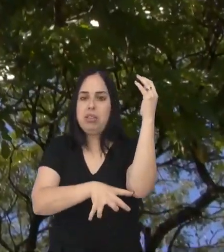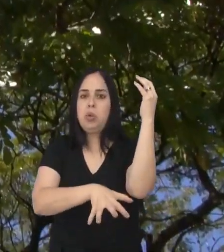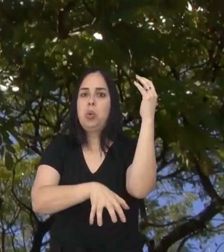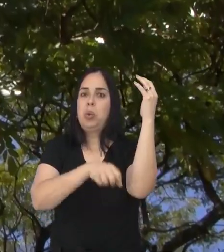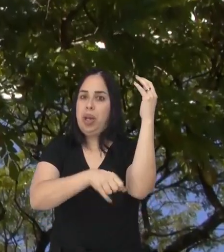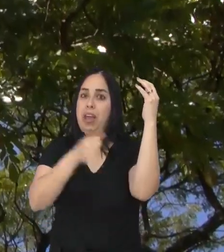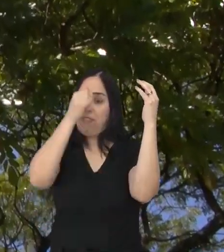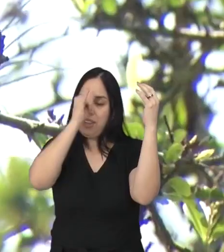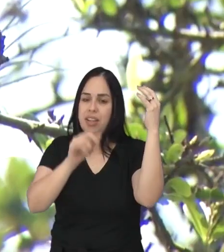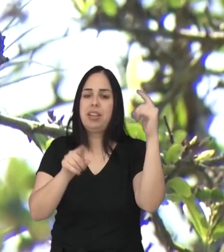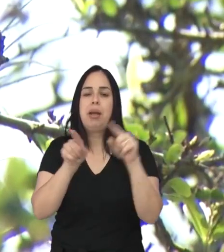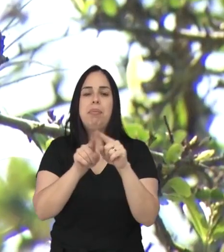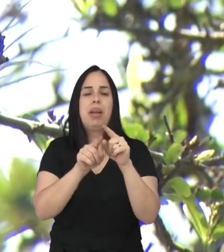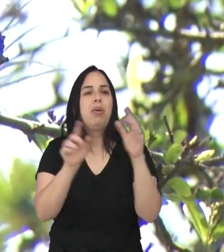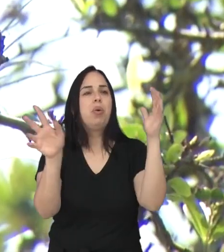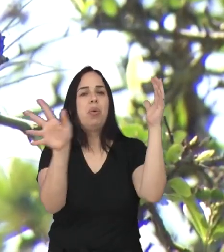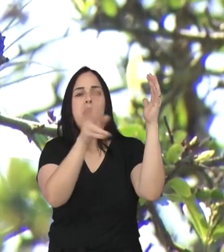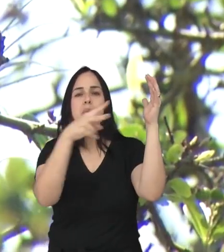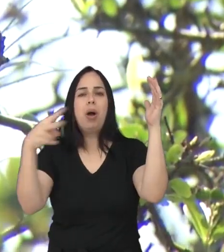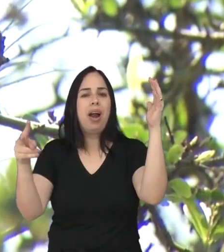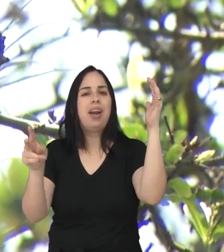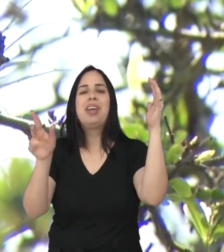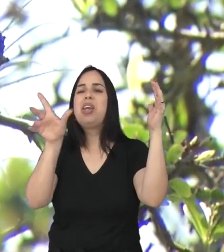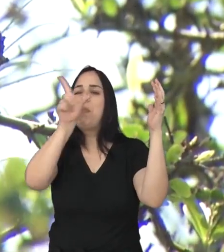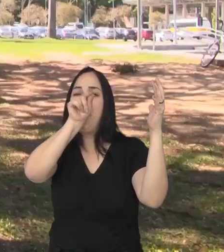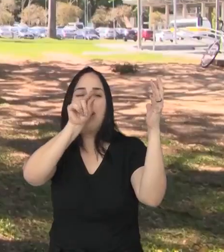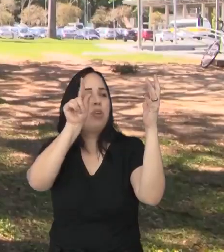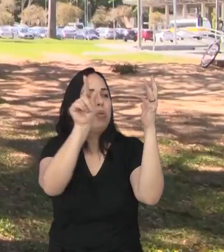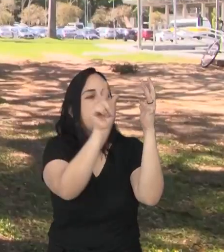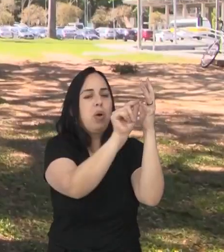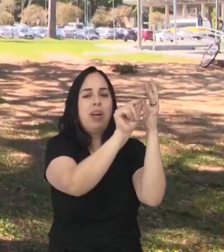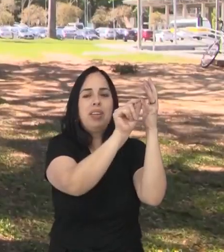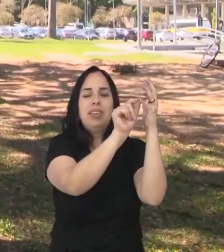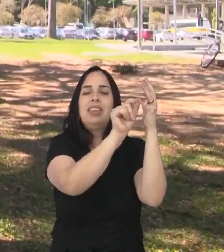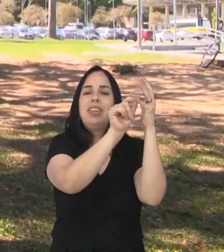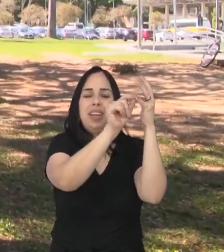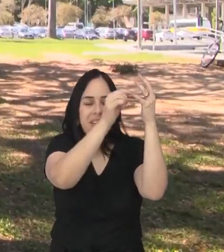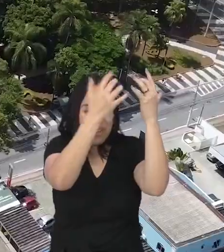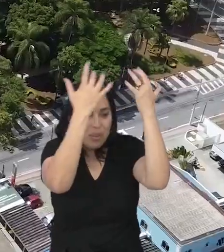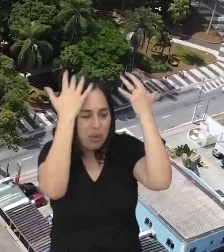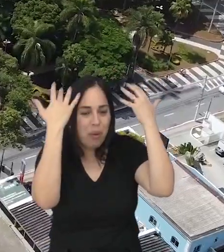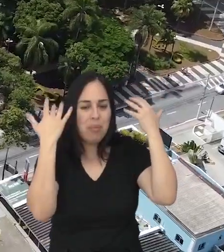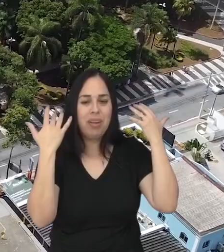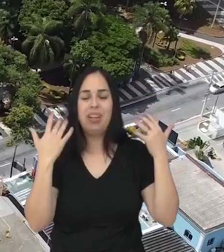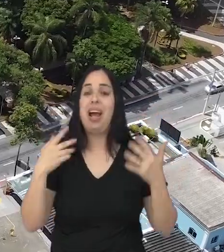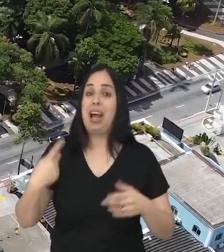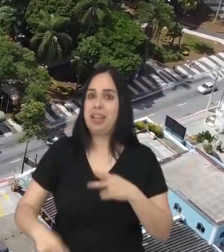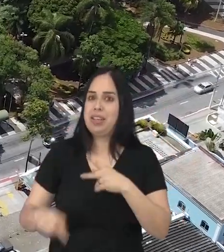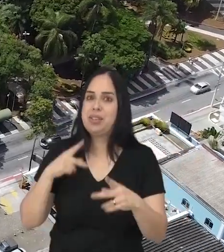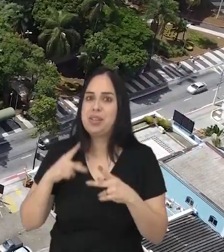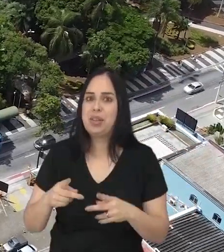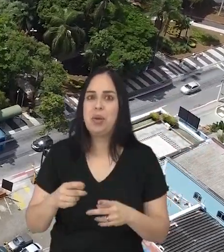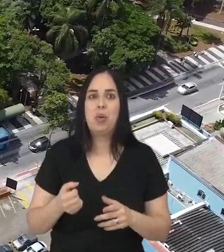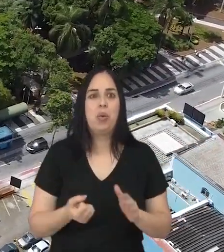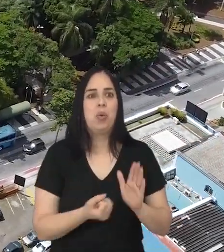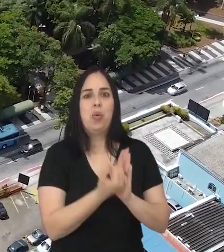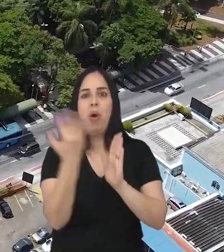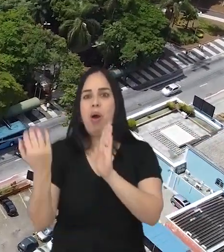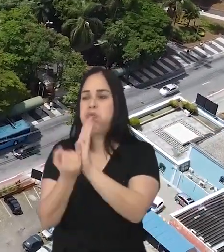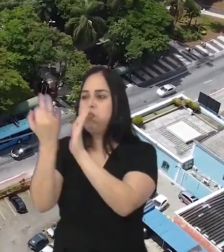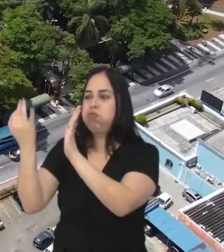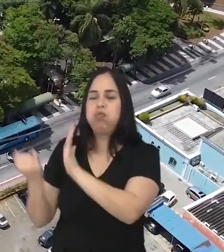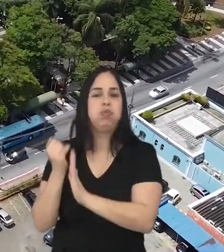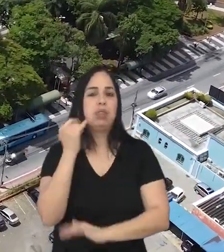umidade relativa do ar, servem de moradia para os pássaros e ainda fornecem sombra. E em São José, o que não faltam são